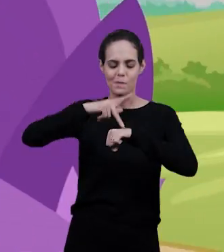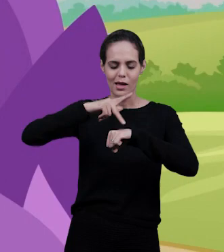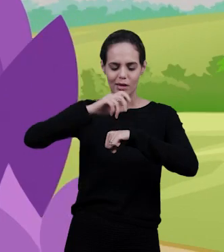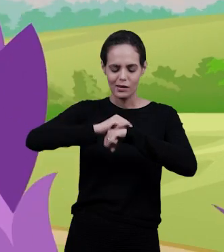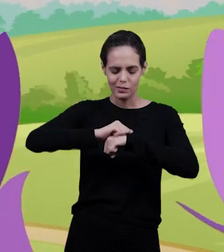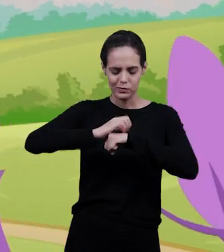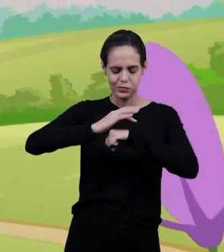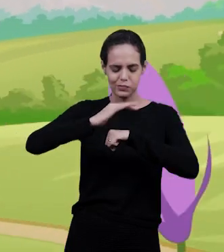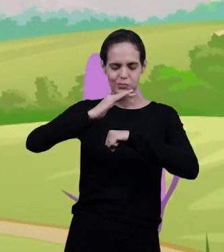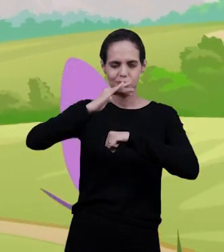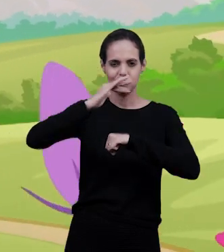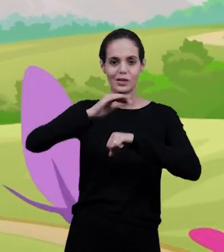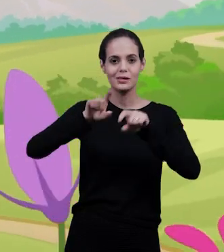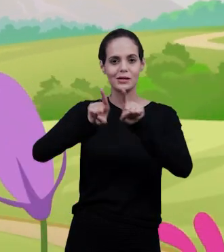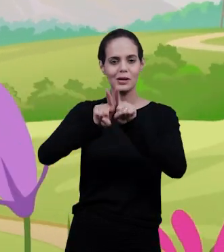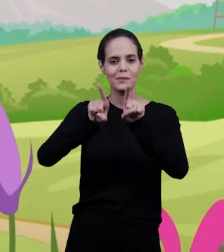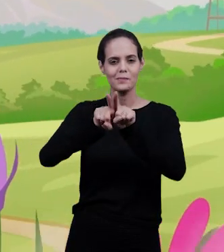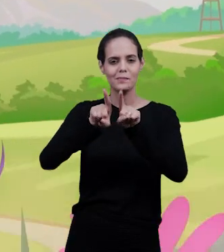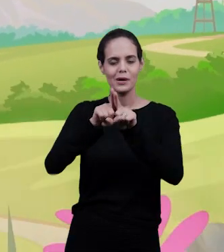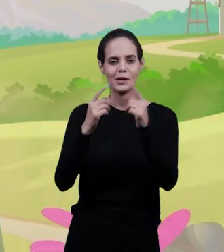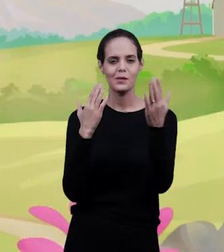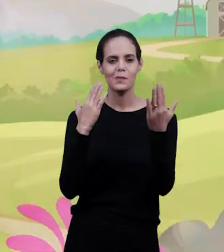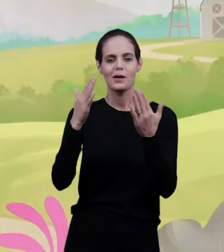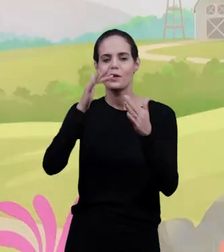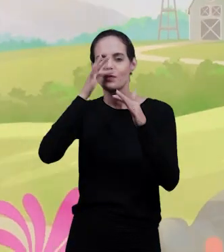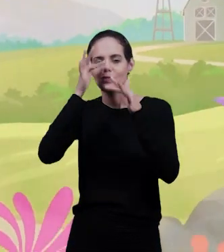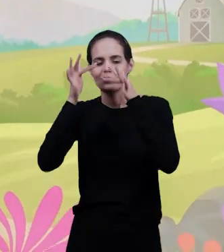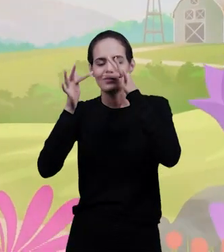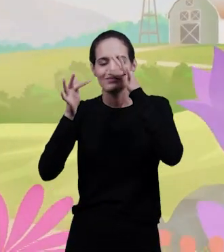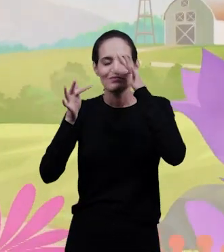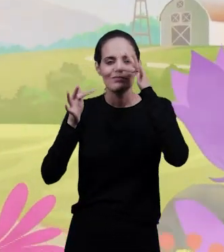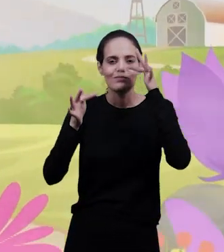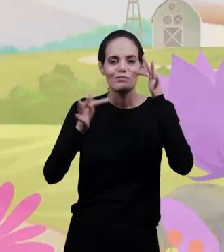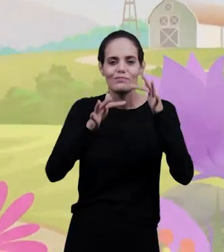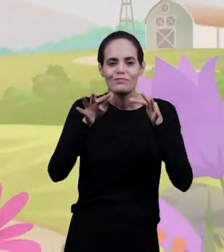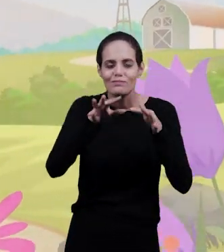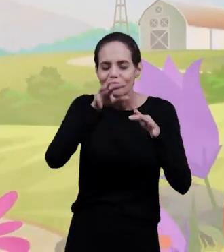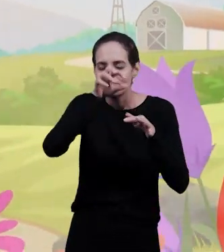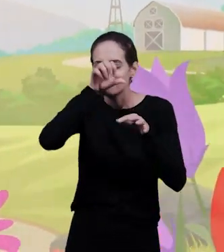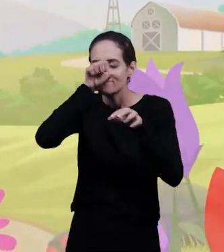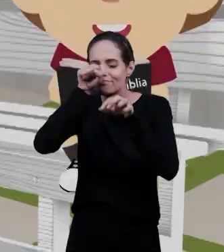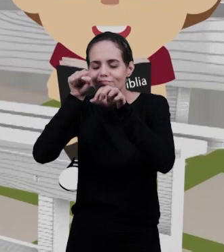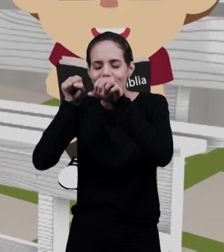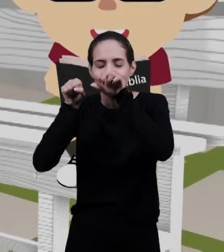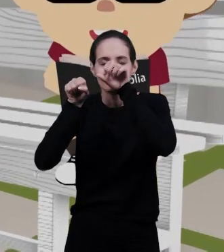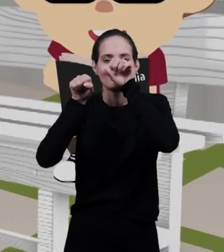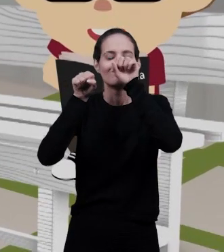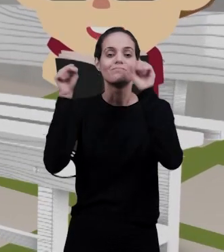Thank you.